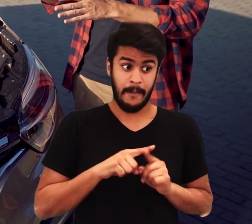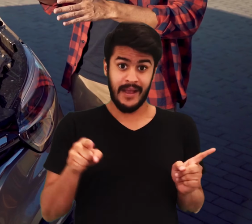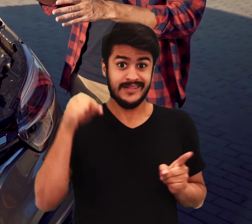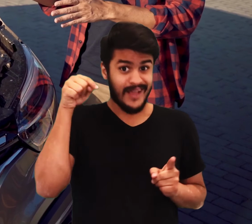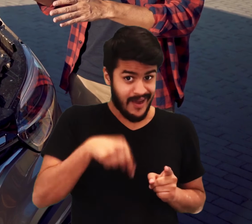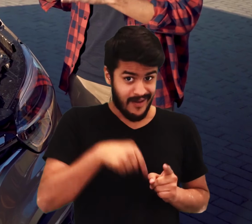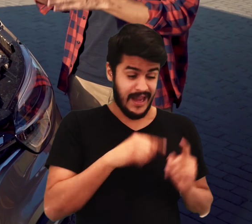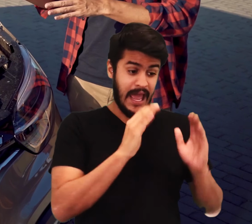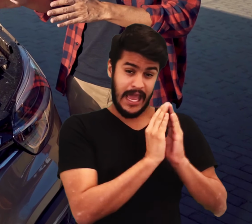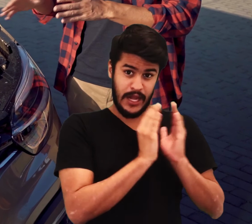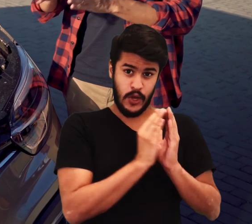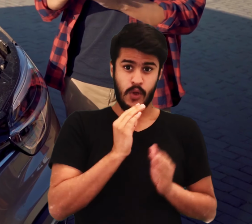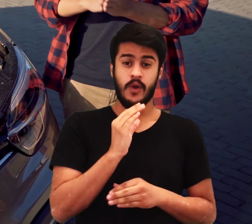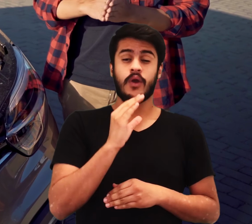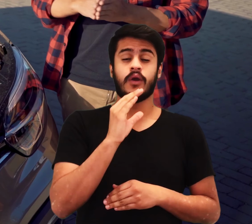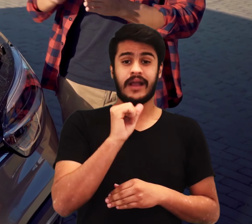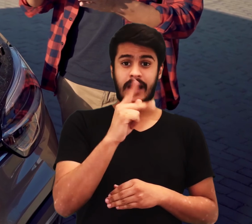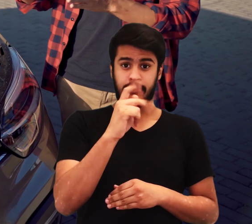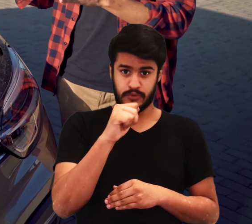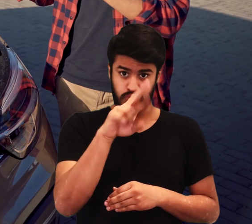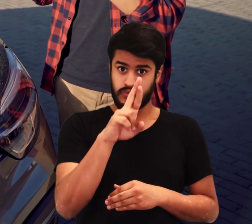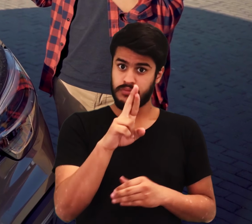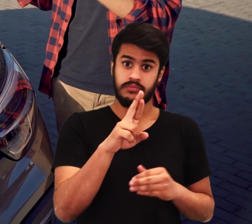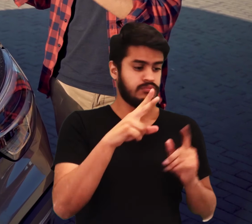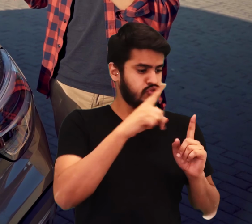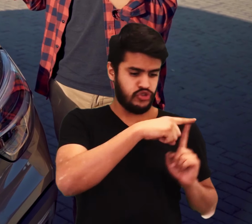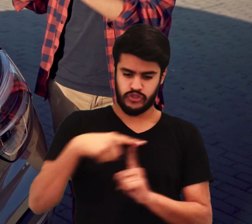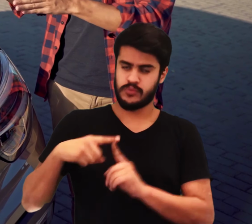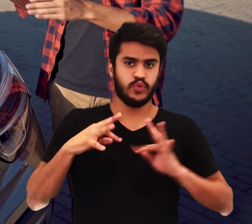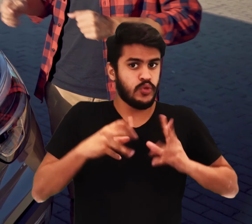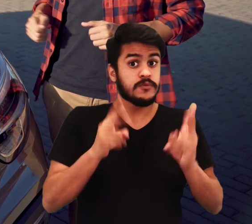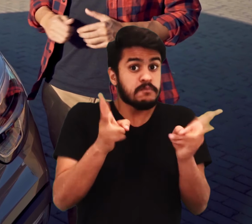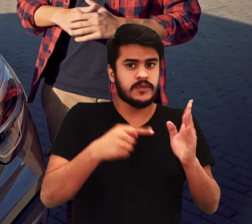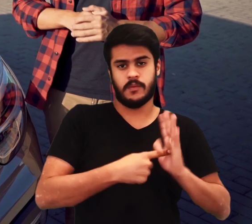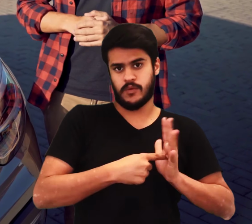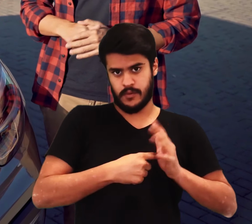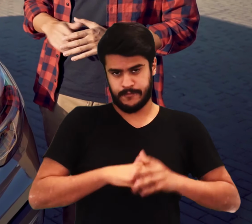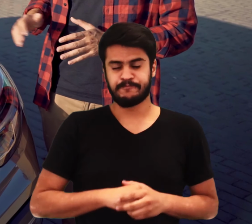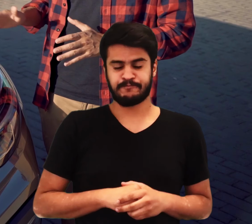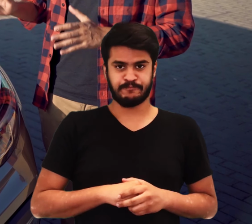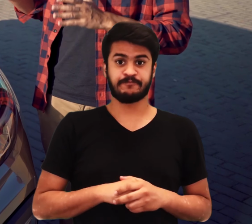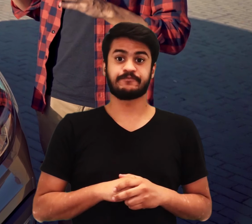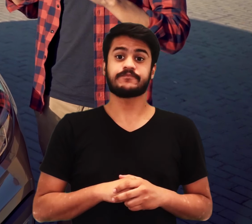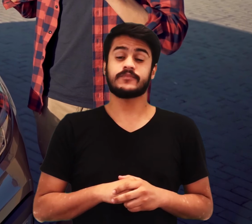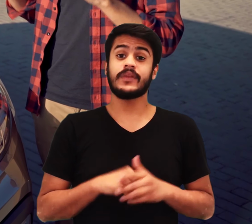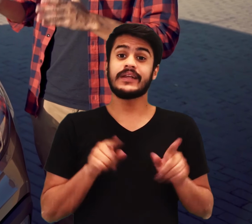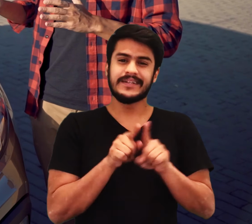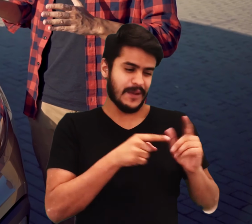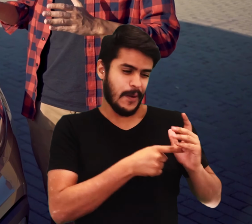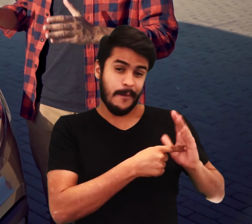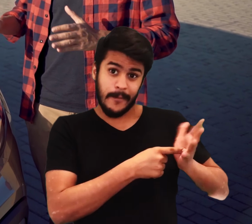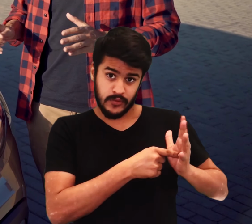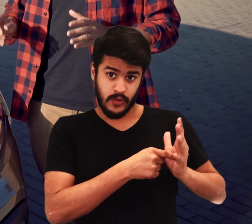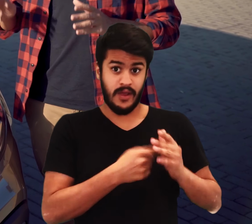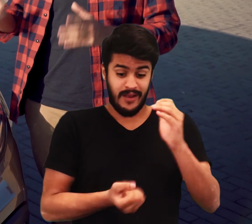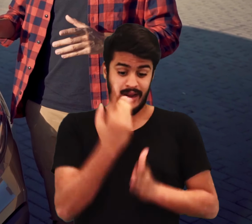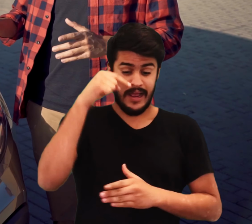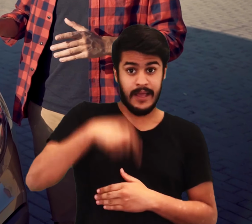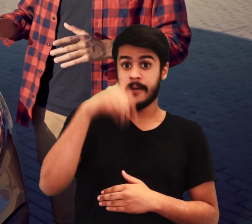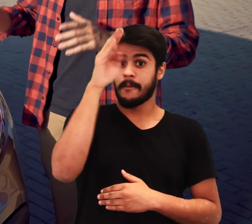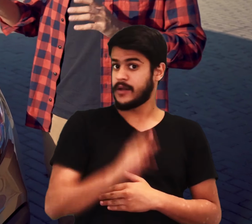Mas aqui a gente vai ter a presença desse motor em toda a gama da família, em todas as versões do Captur. Então é algo realmente bastante relevante.